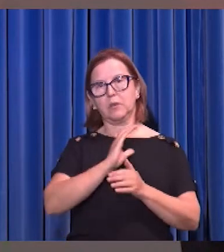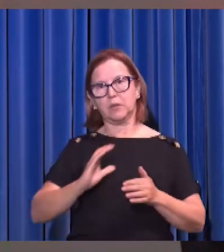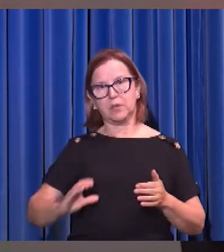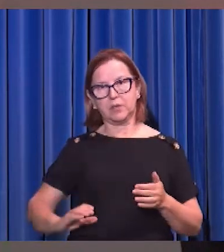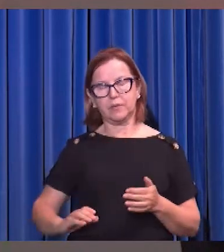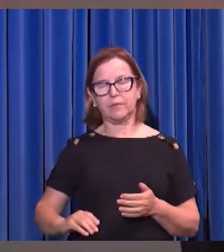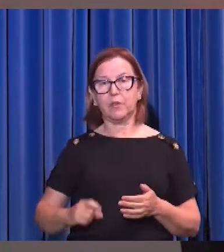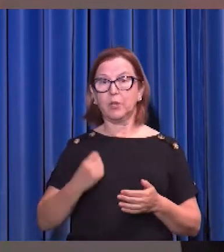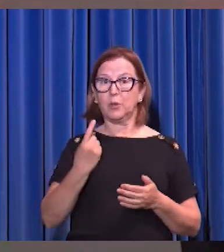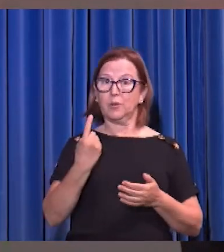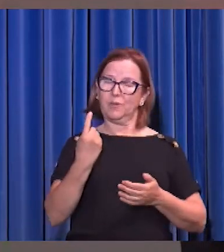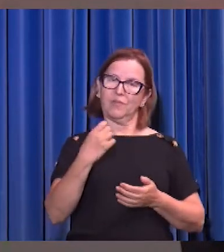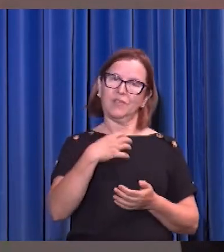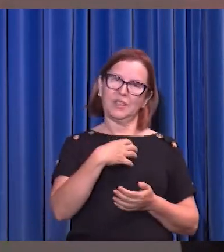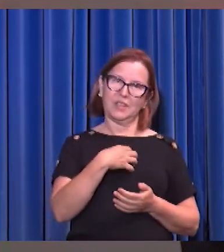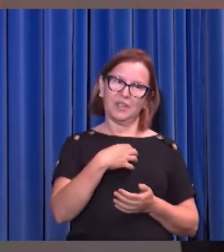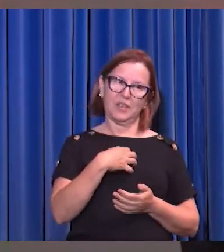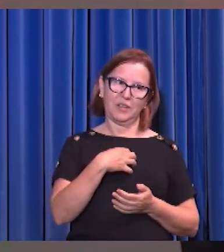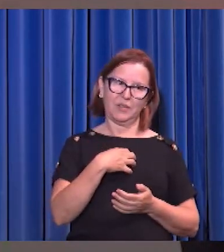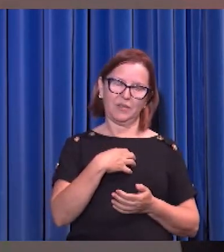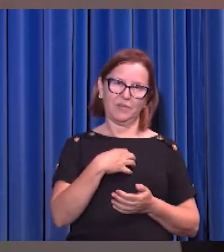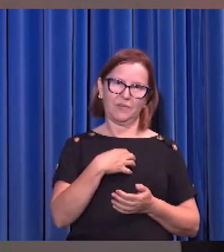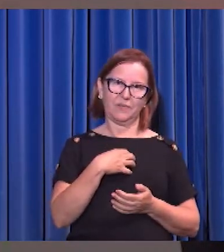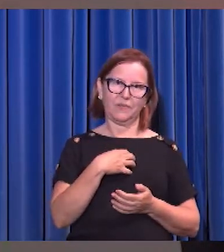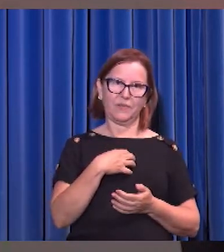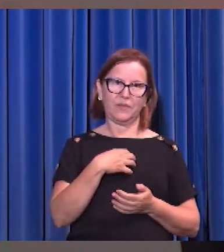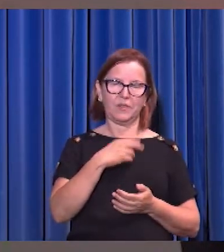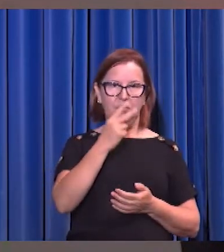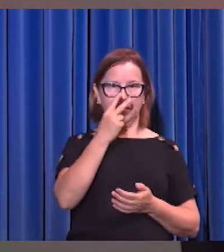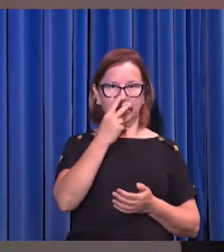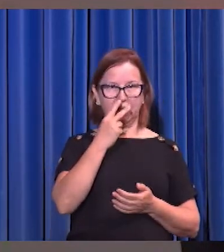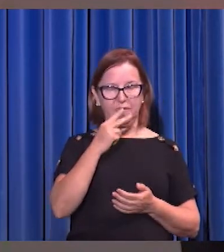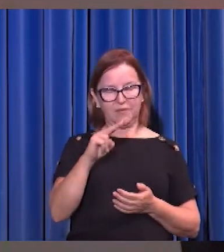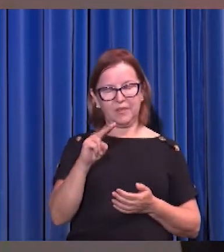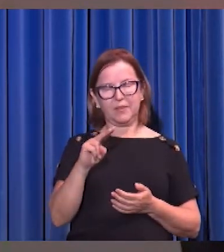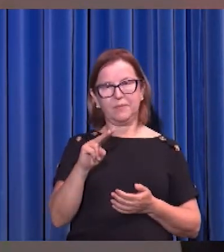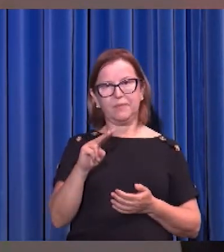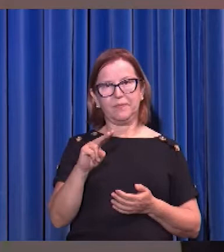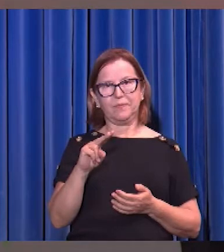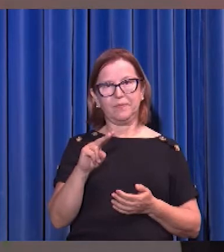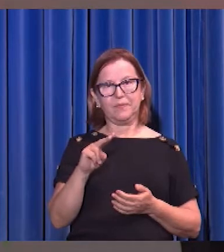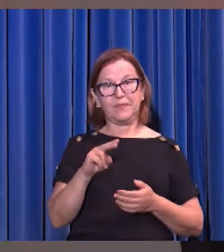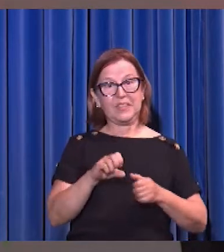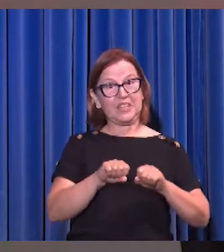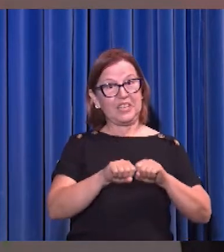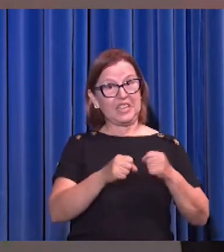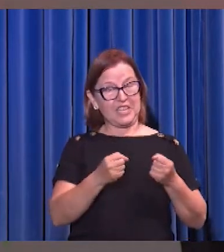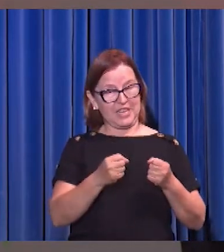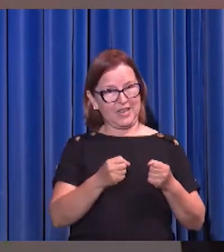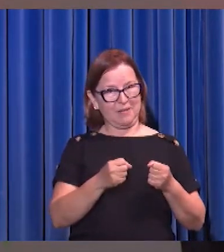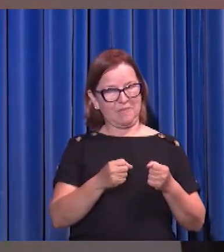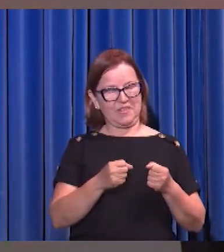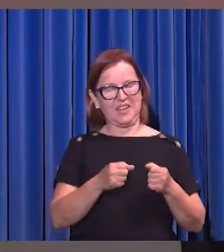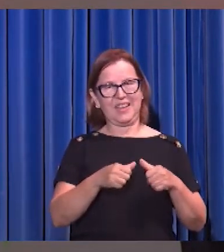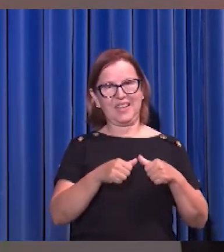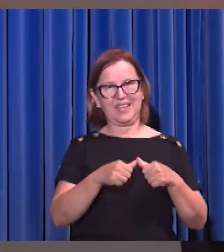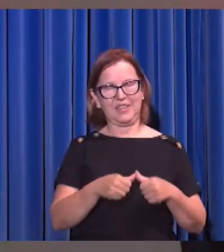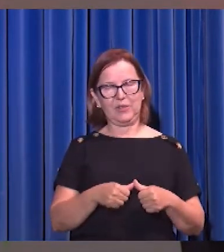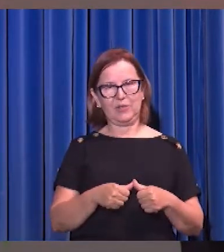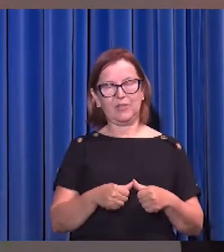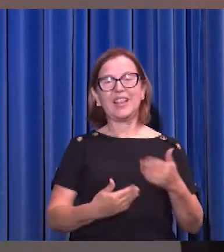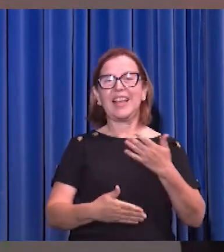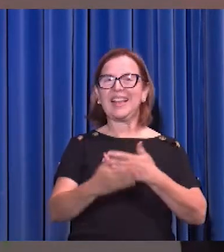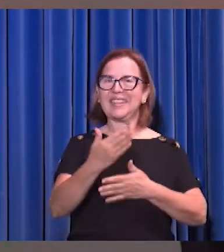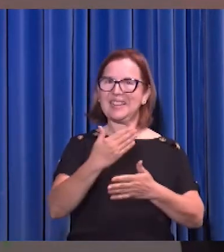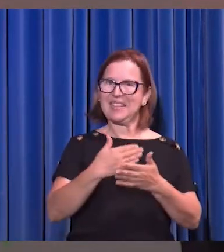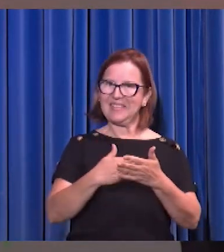única maneira que nós vamos ver aqui, e que nós temos visto, de quebrar esse ceticismo, é através